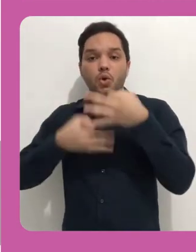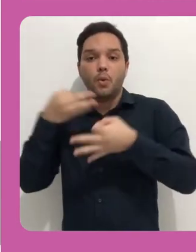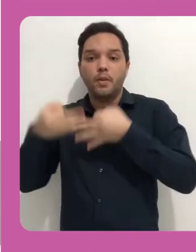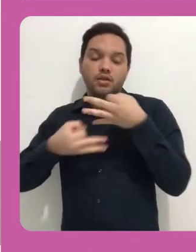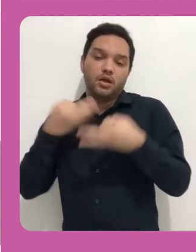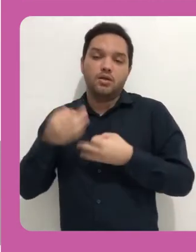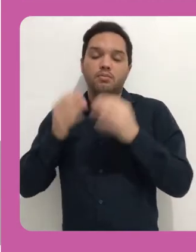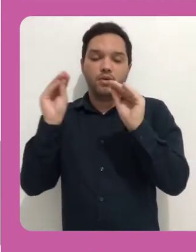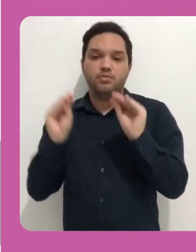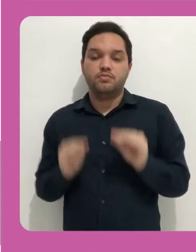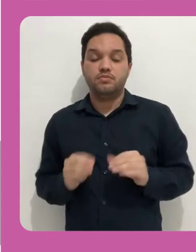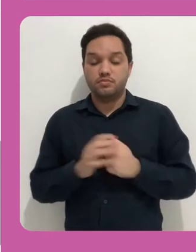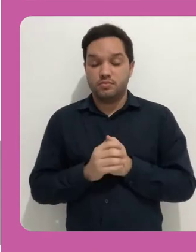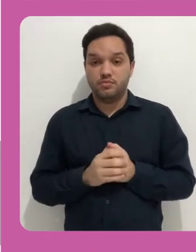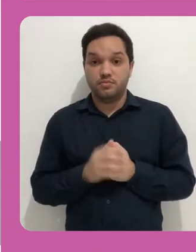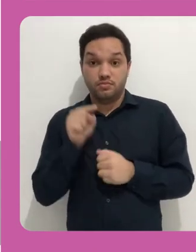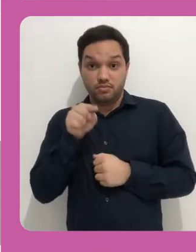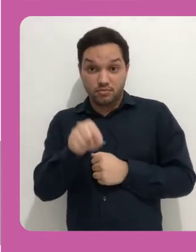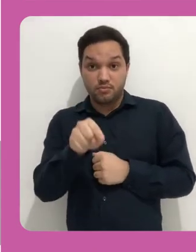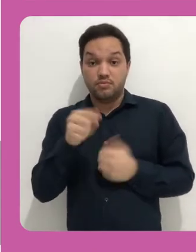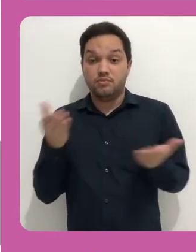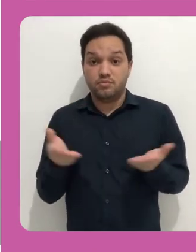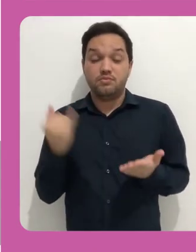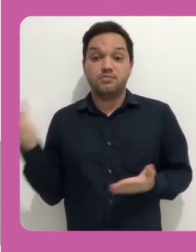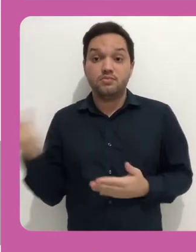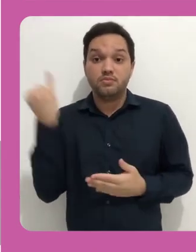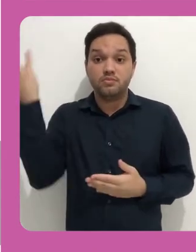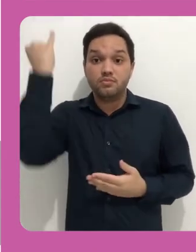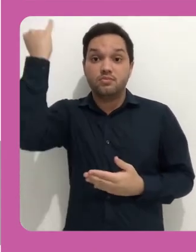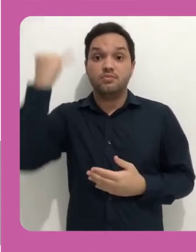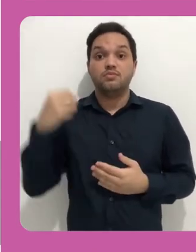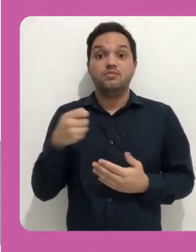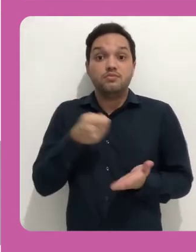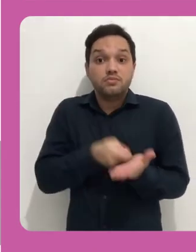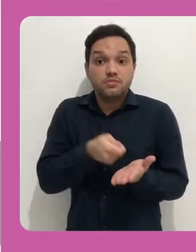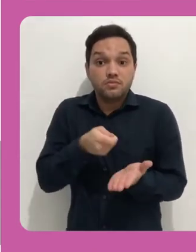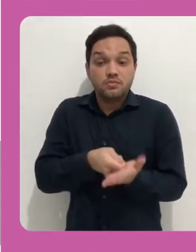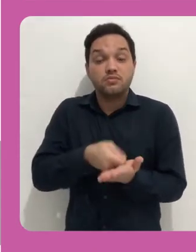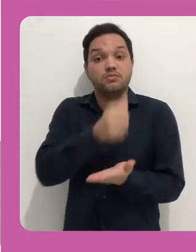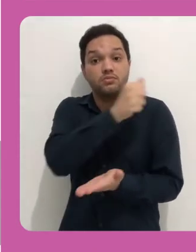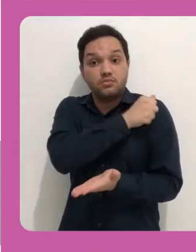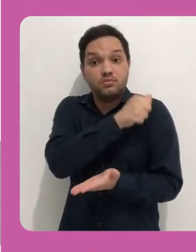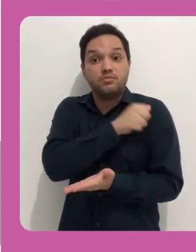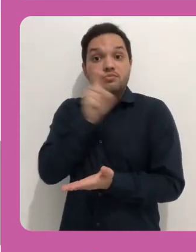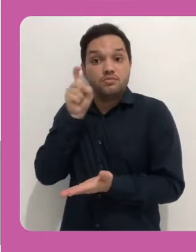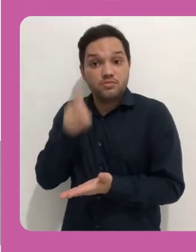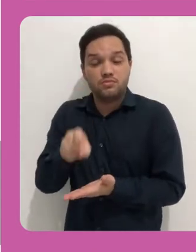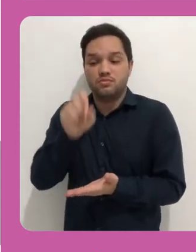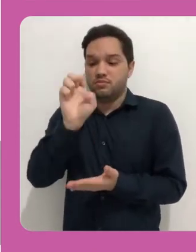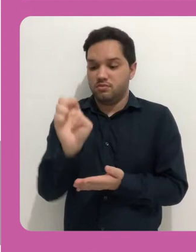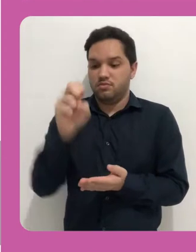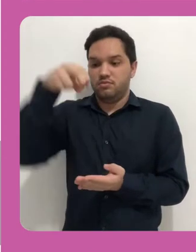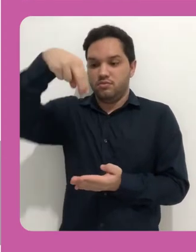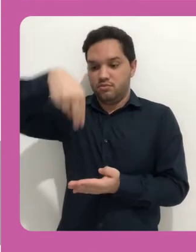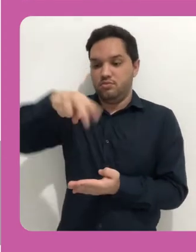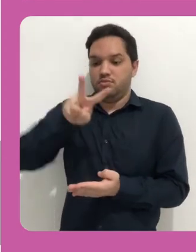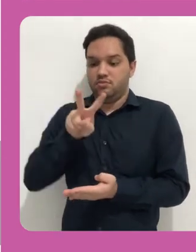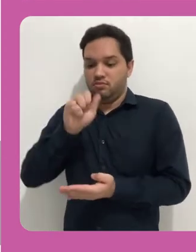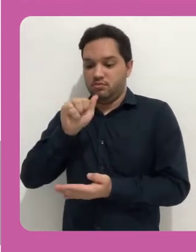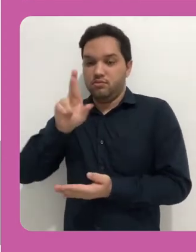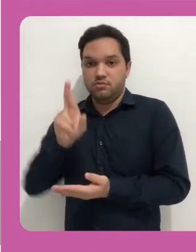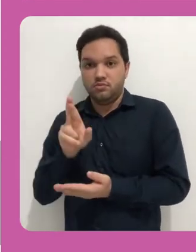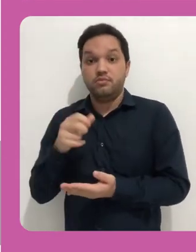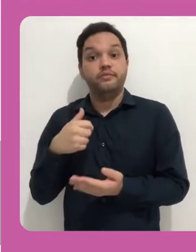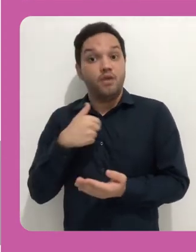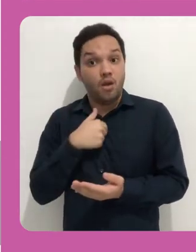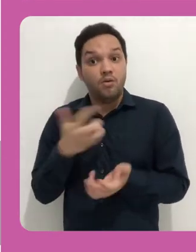importante, que é exigir que o aluno clique no botão enviar. Então, eu quero que o aluno faça a resenha e